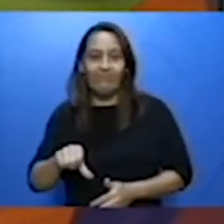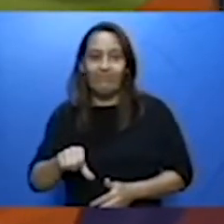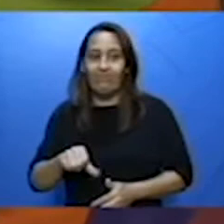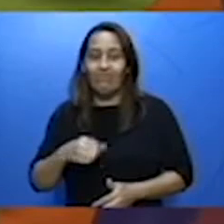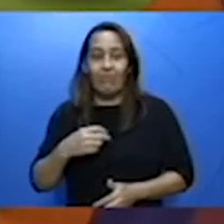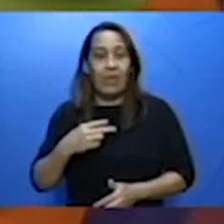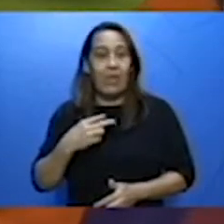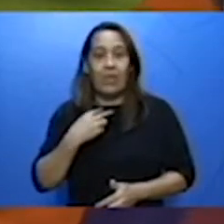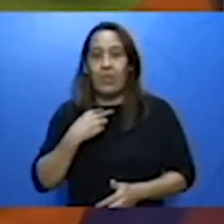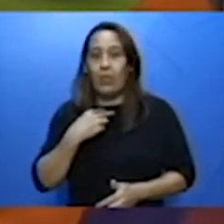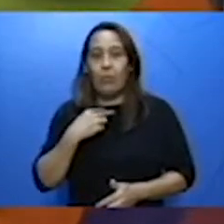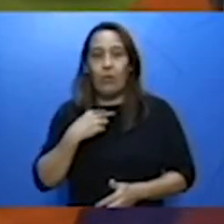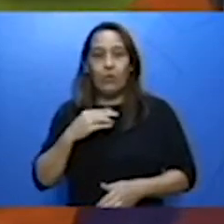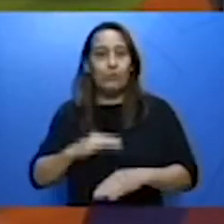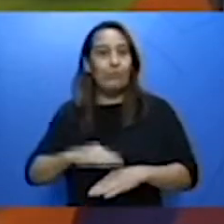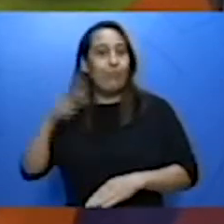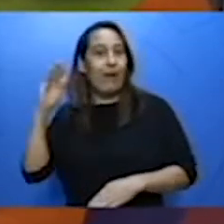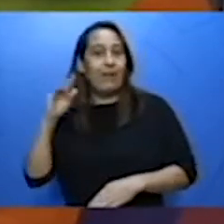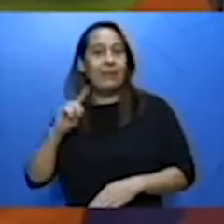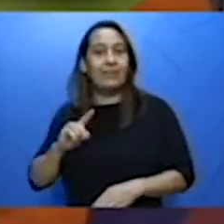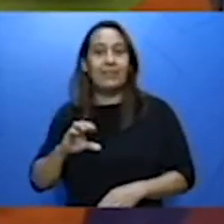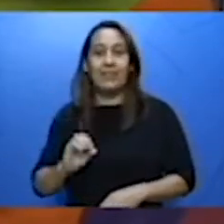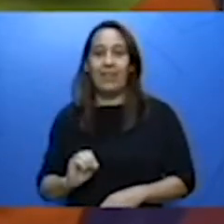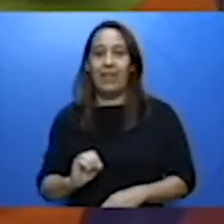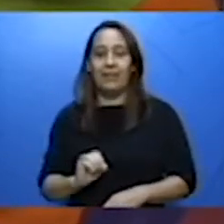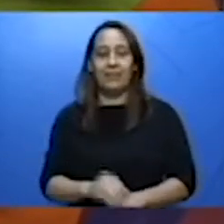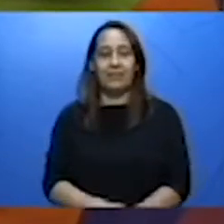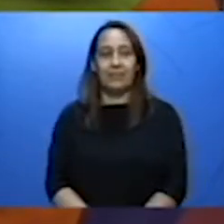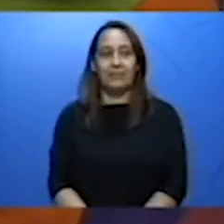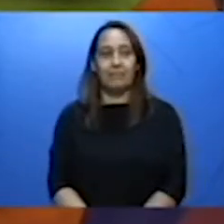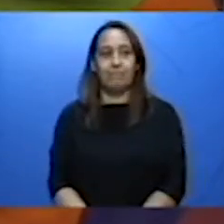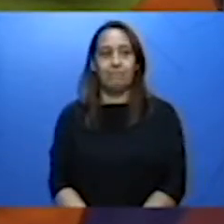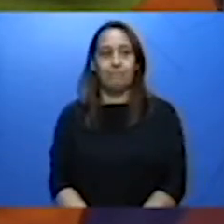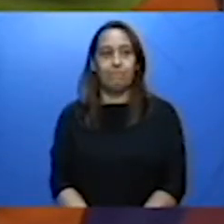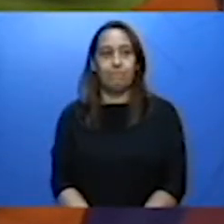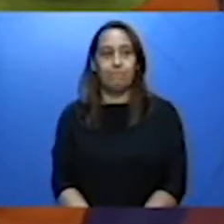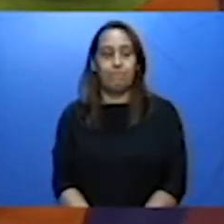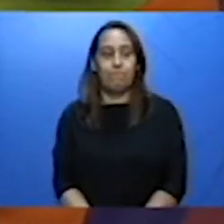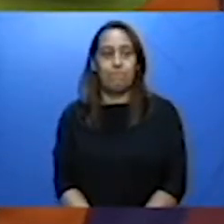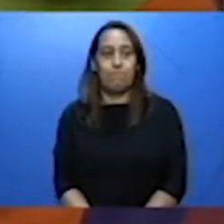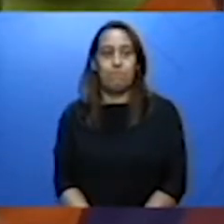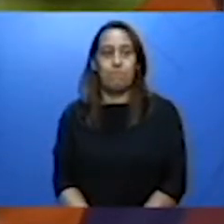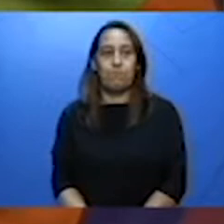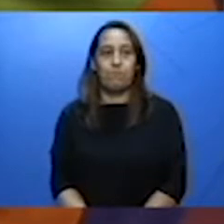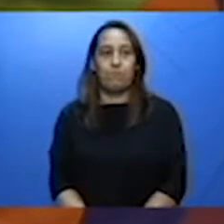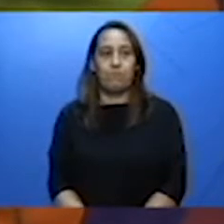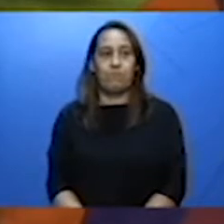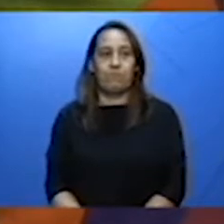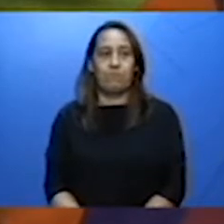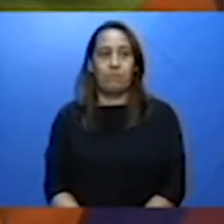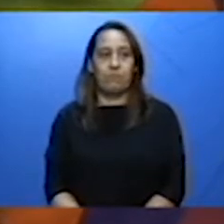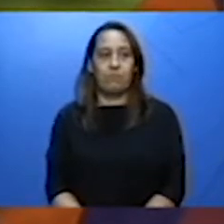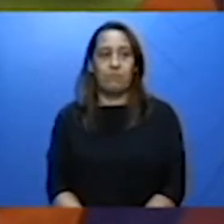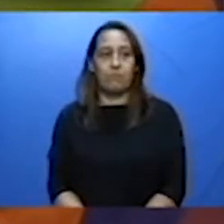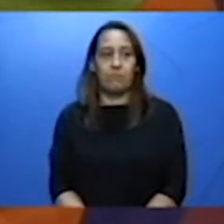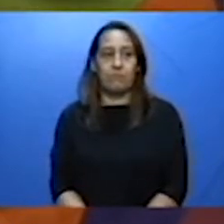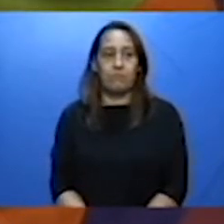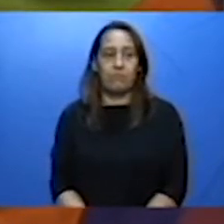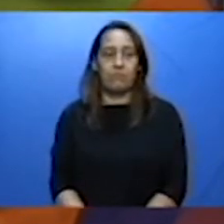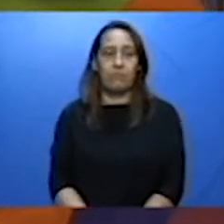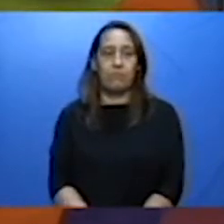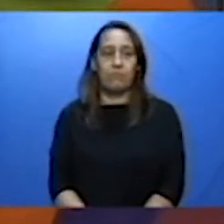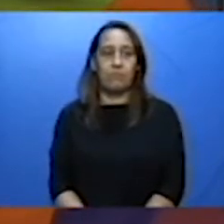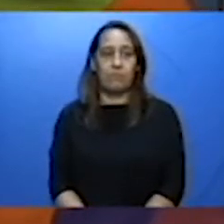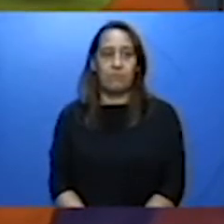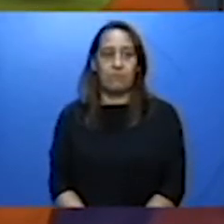não é 10 mais 2? Não tem uma dezena aí no meio, esse 10? Tem uma dezena. Aí